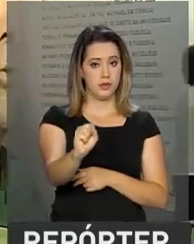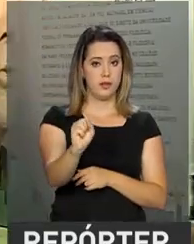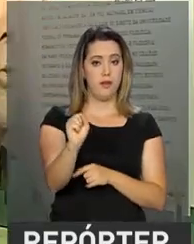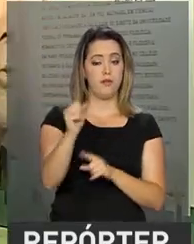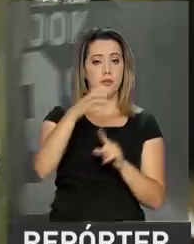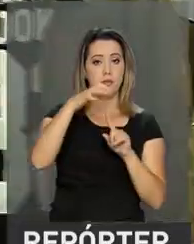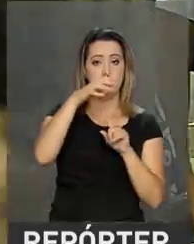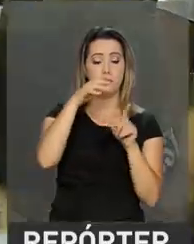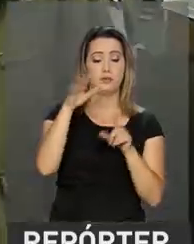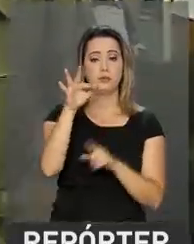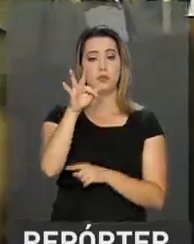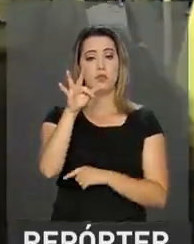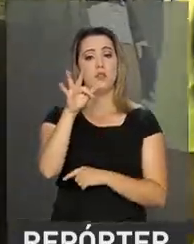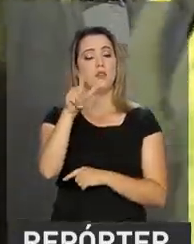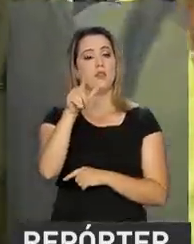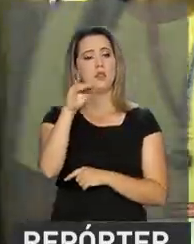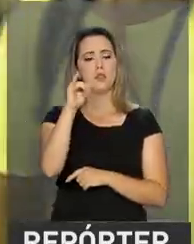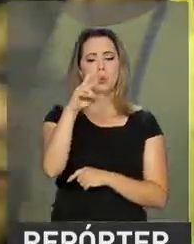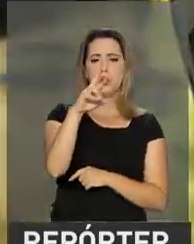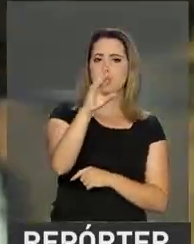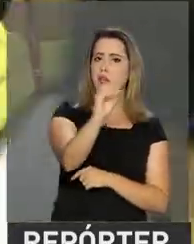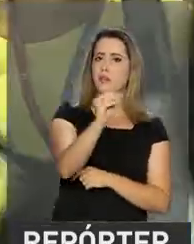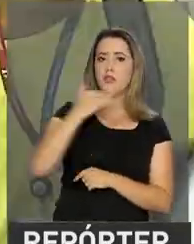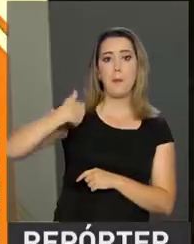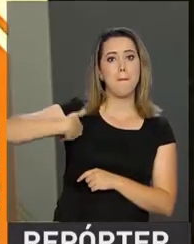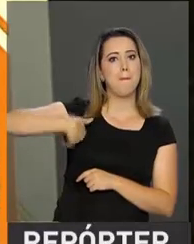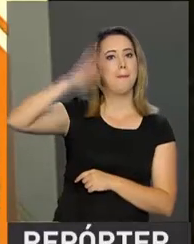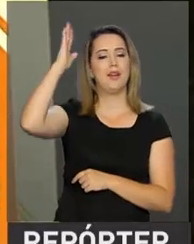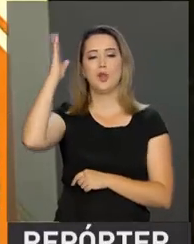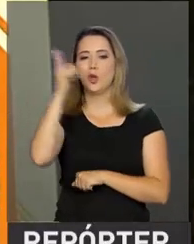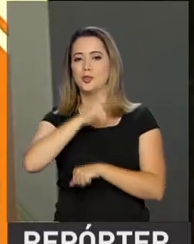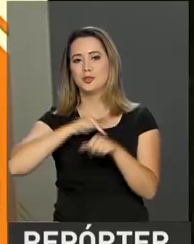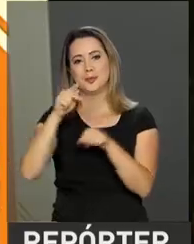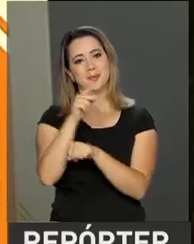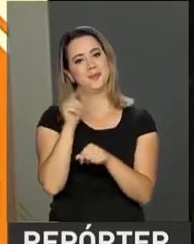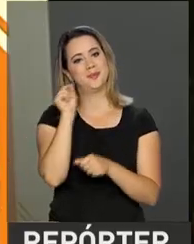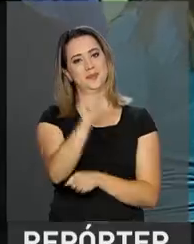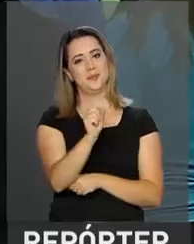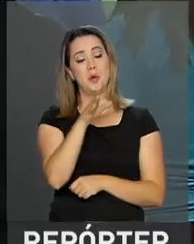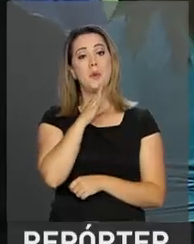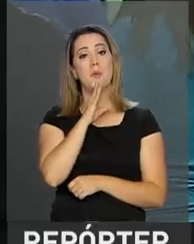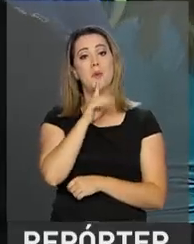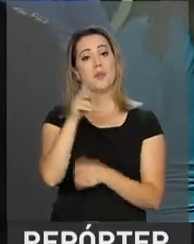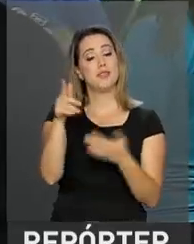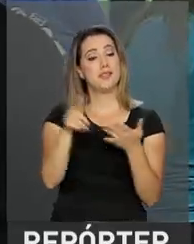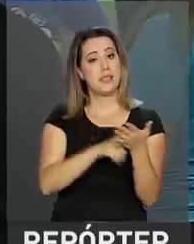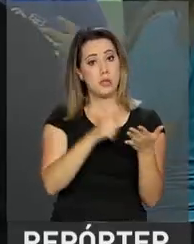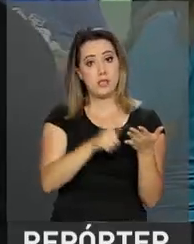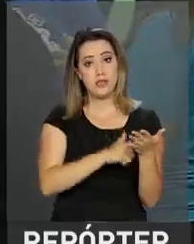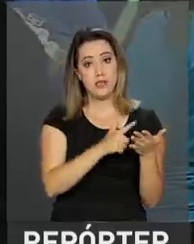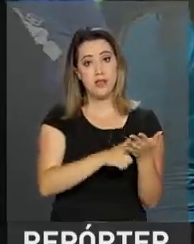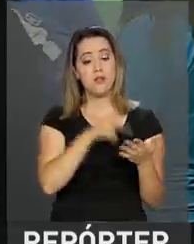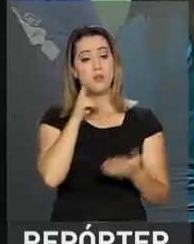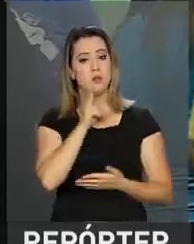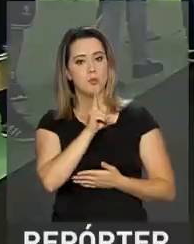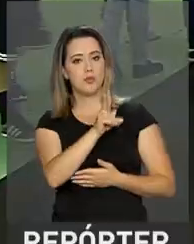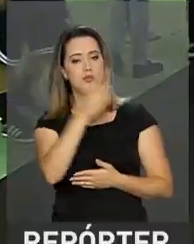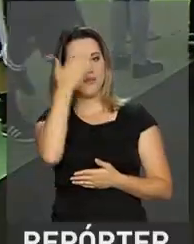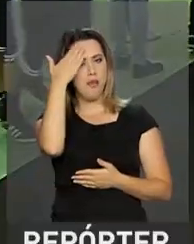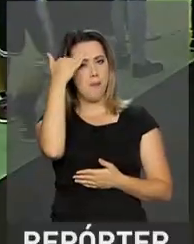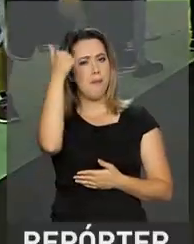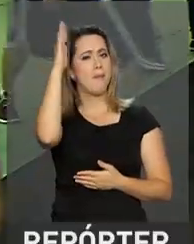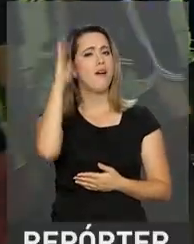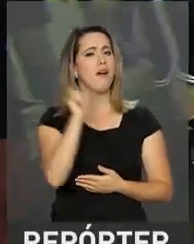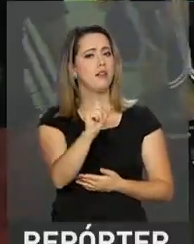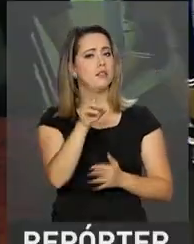Rio de Janeiro, a maior feira literária do país. Além de conhecer as obras, quem visitar o estande vai poder saber mais sobre